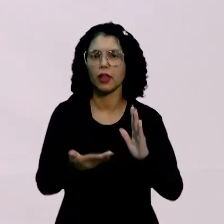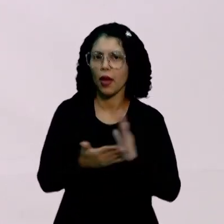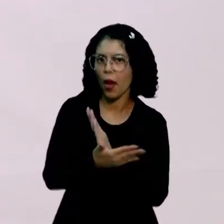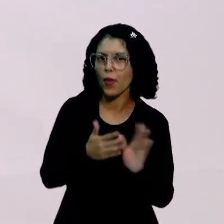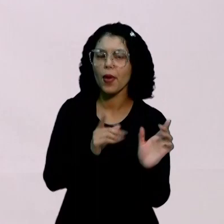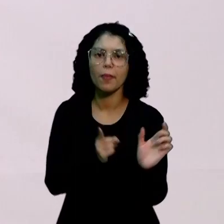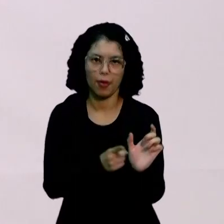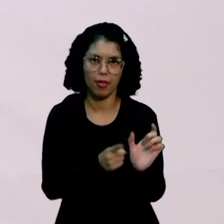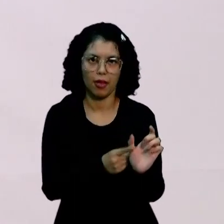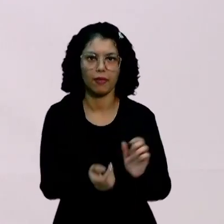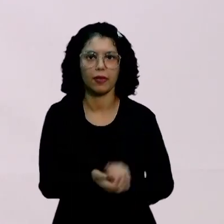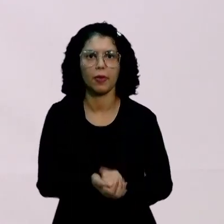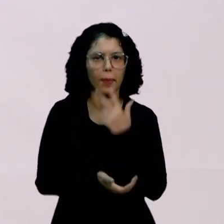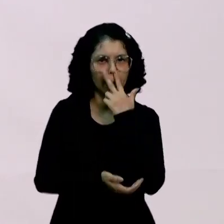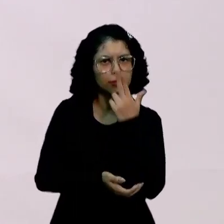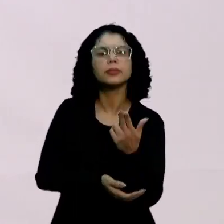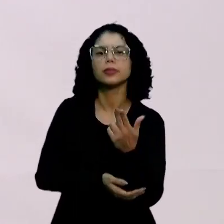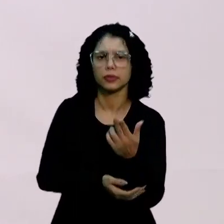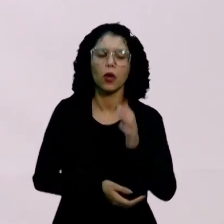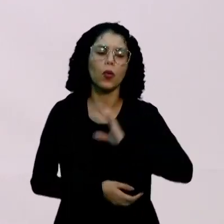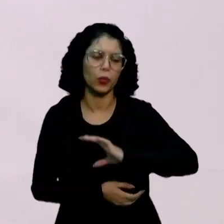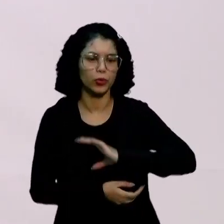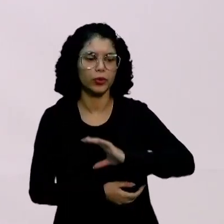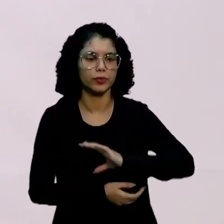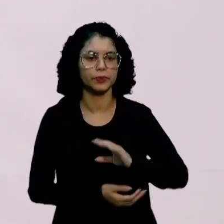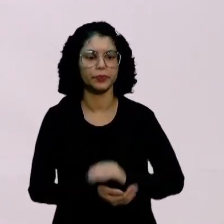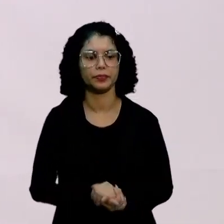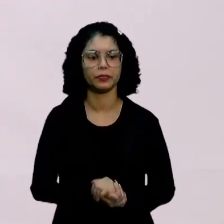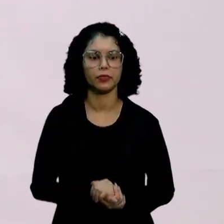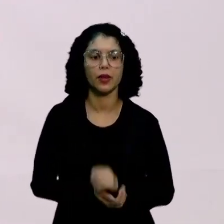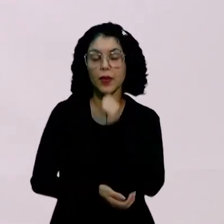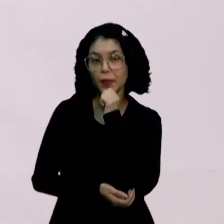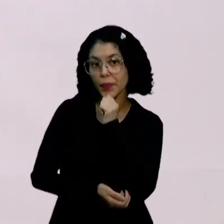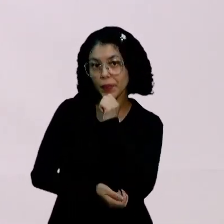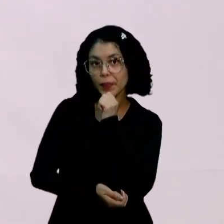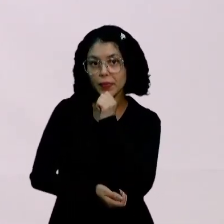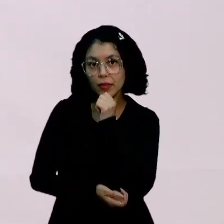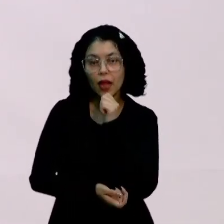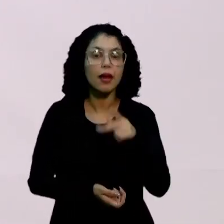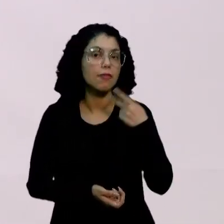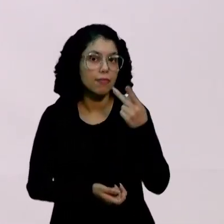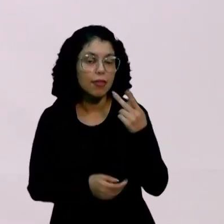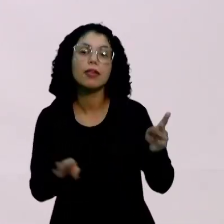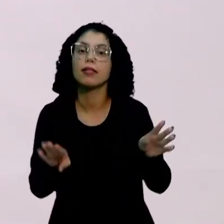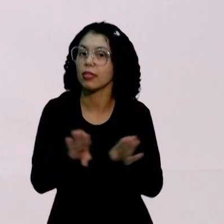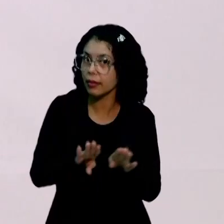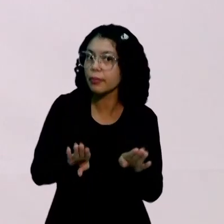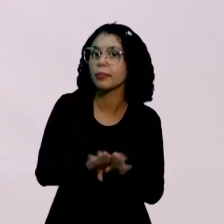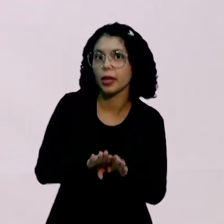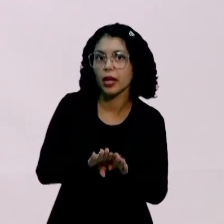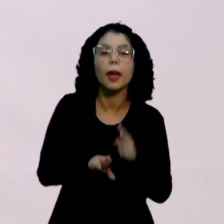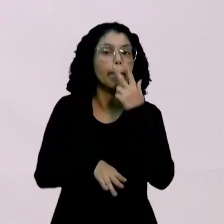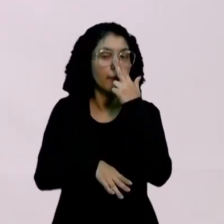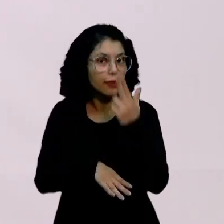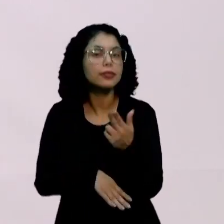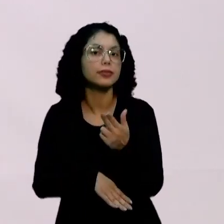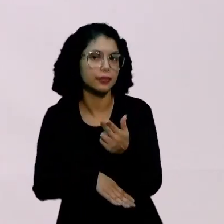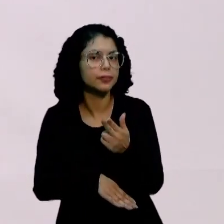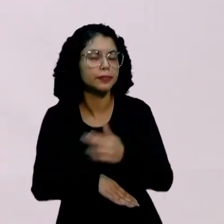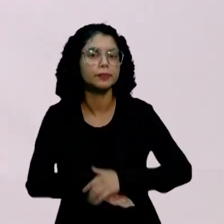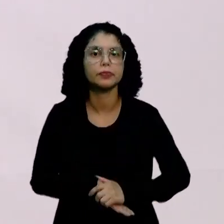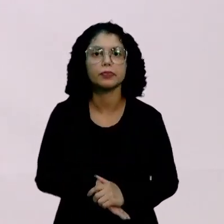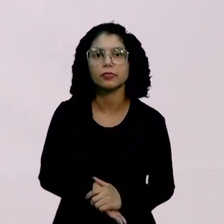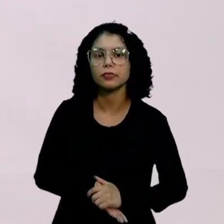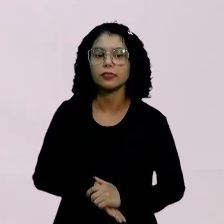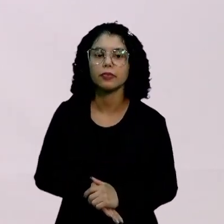alguma palavra ali muito parecida com a língua portuguesa. Inclusive, até a pronúncia, às vezes, ela soa muito parecida, né?